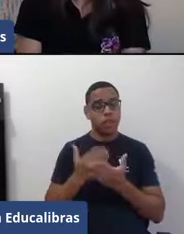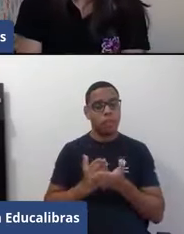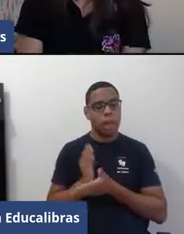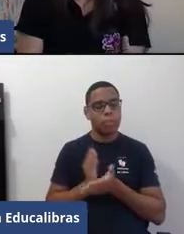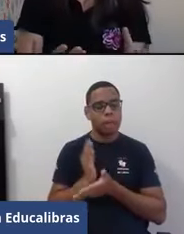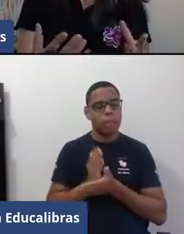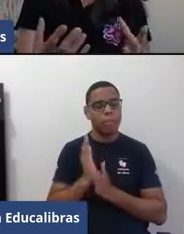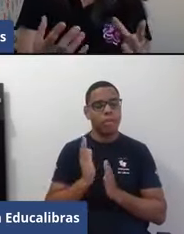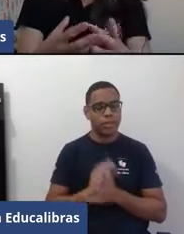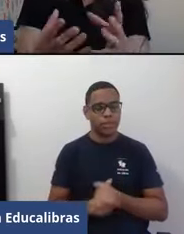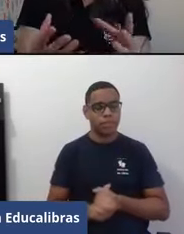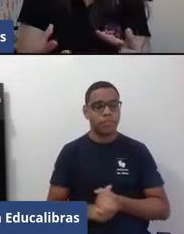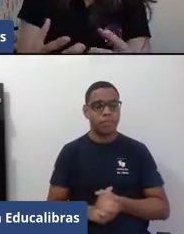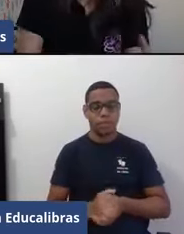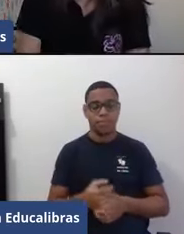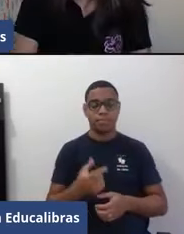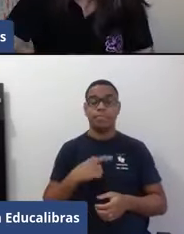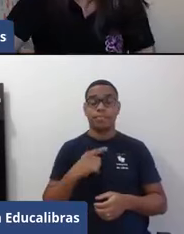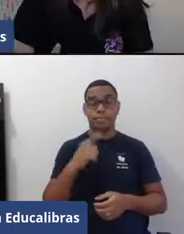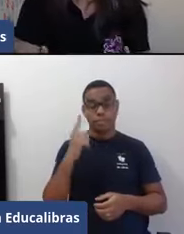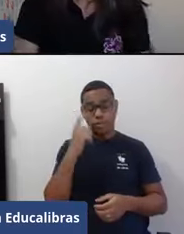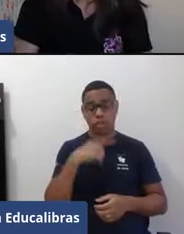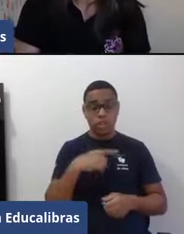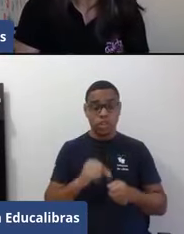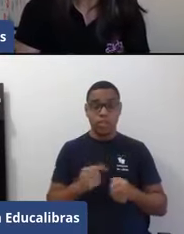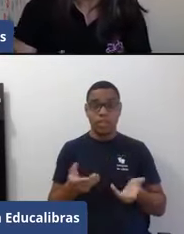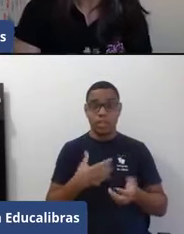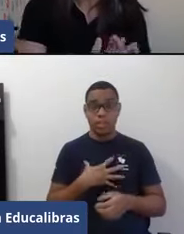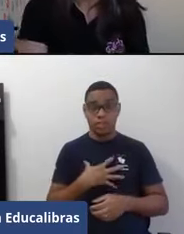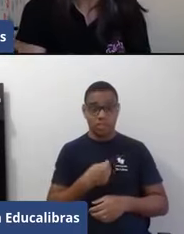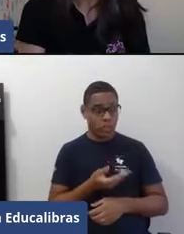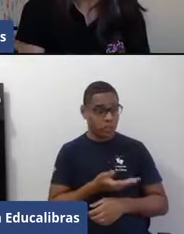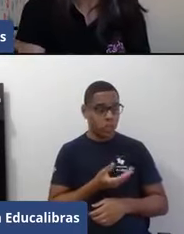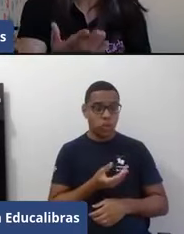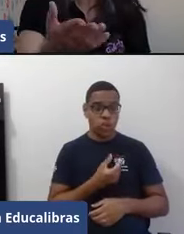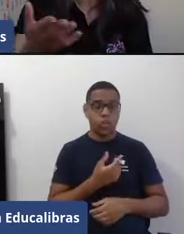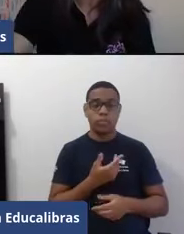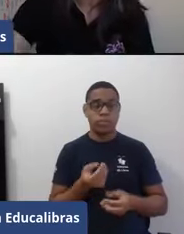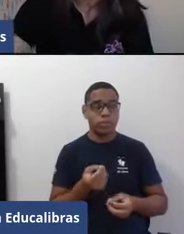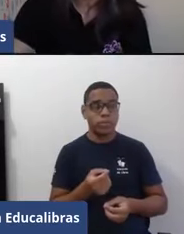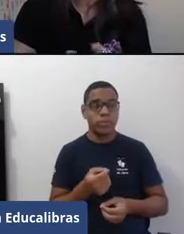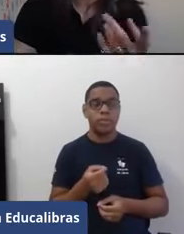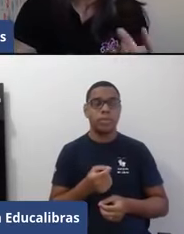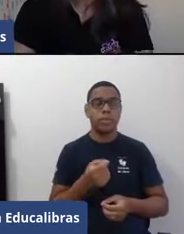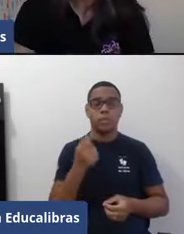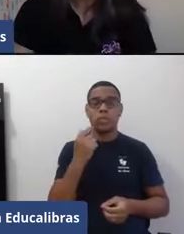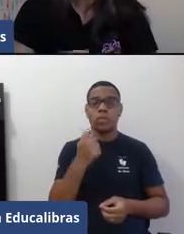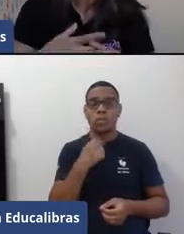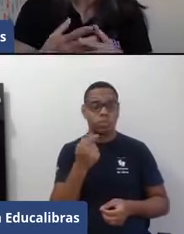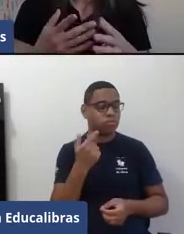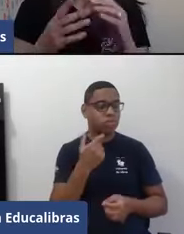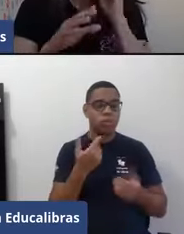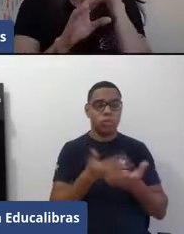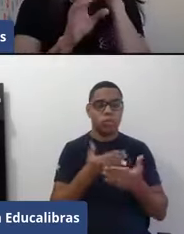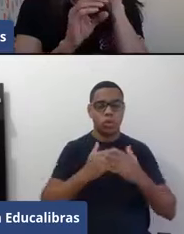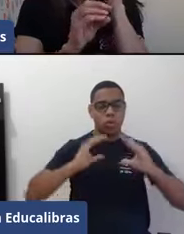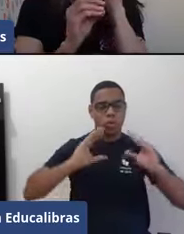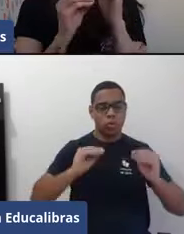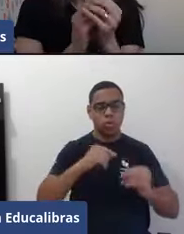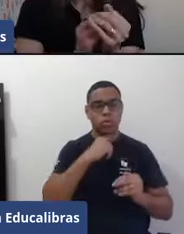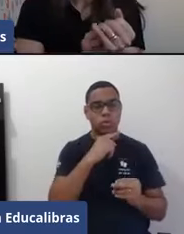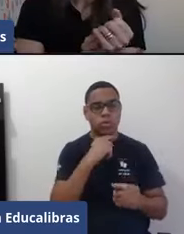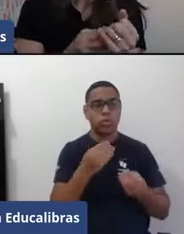para ela, acaba ficando limitado. O que eu vou fazer agora com meu filho e com a minha filha, que concluiu o ensino, não dá para estudar à noite. Eu entendo